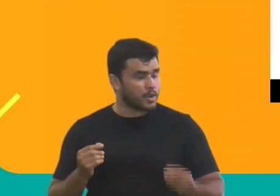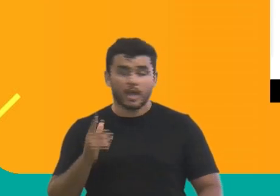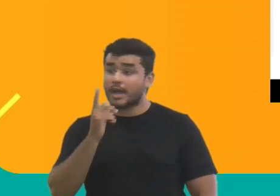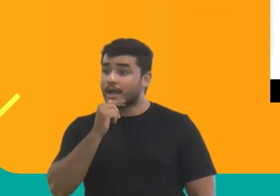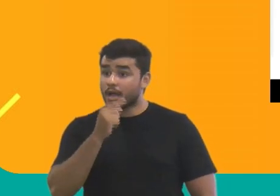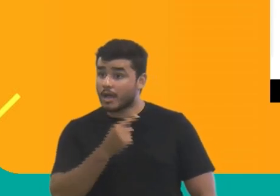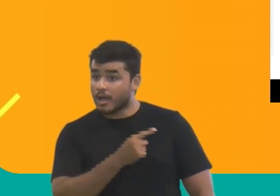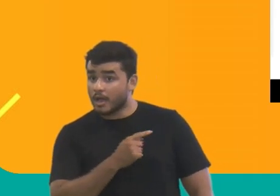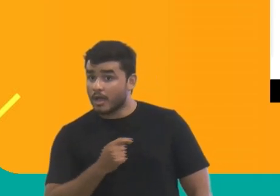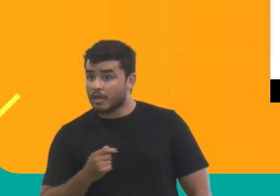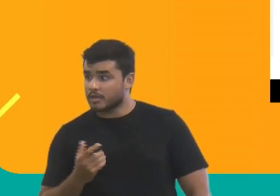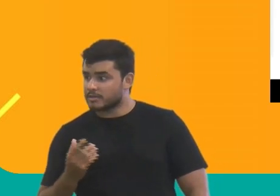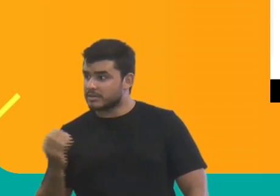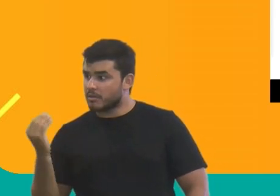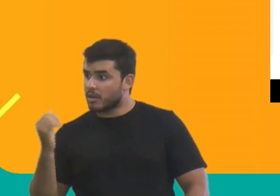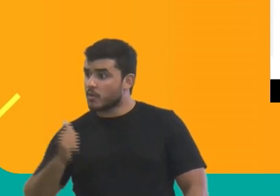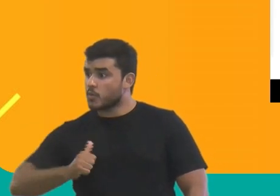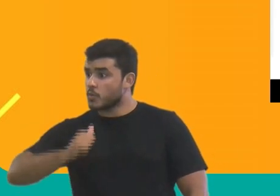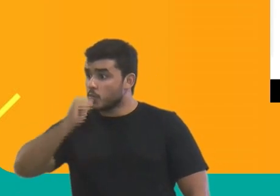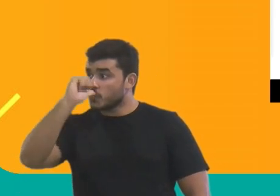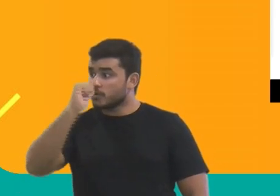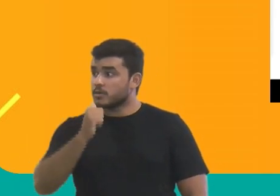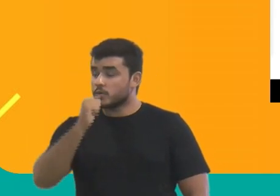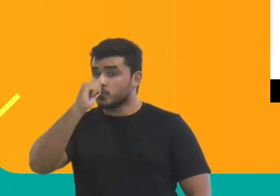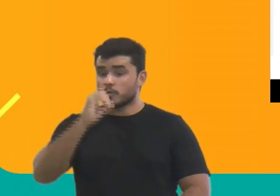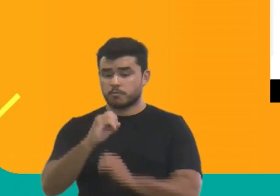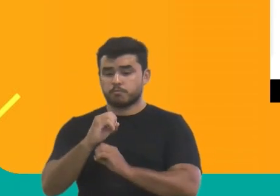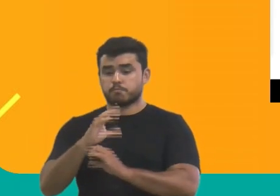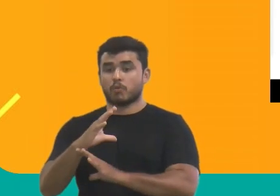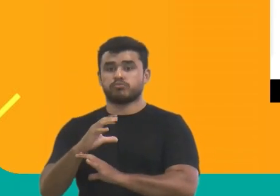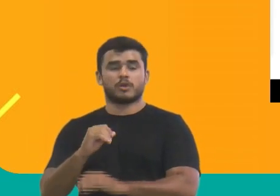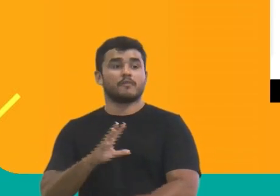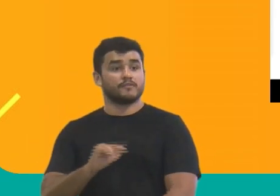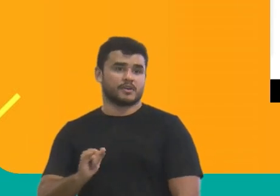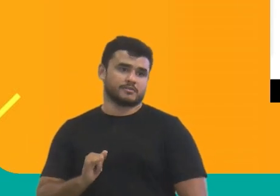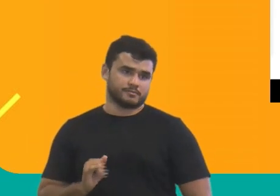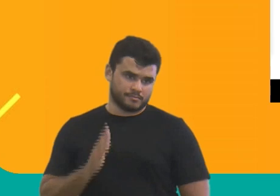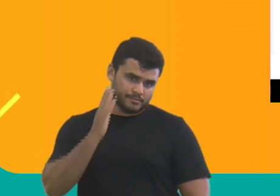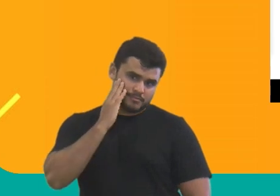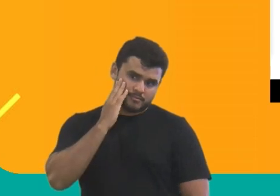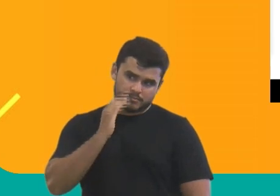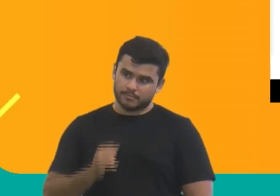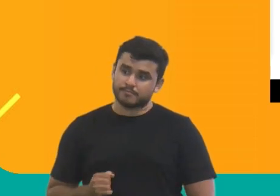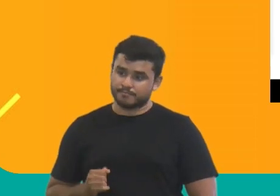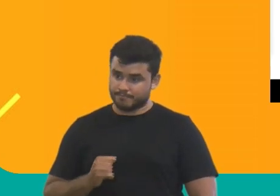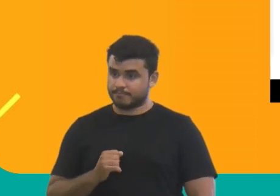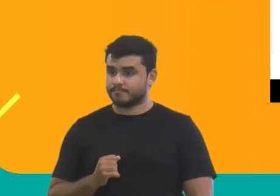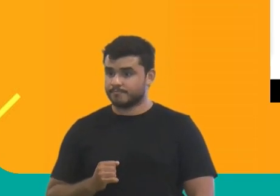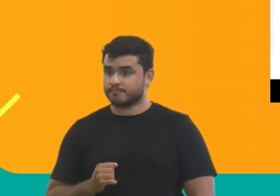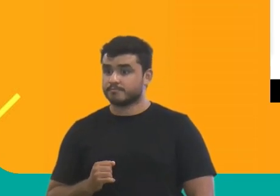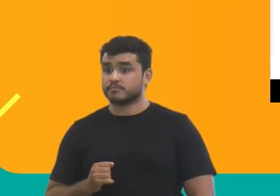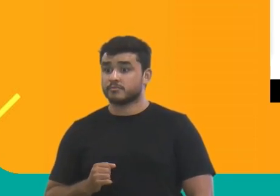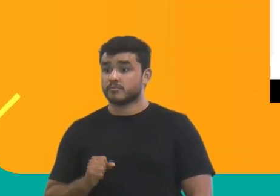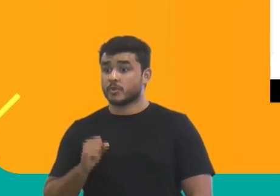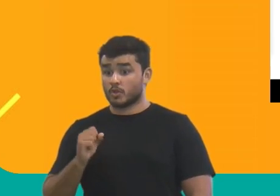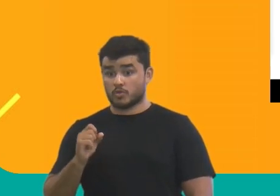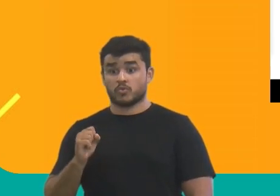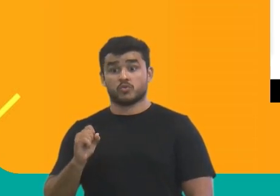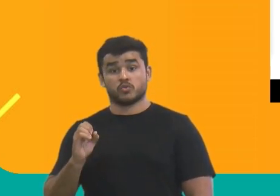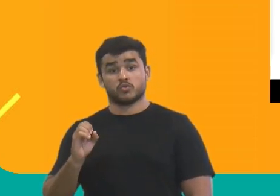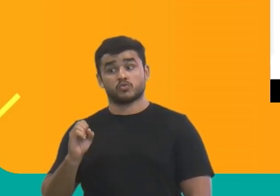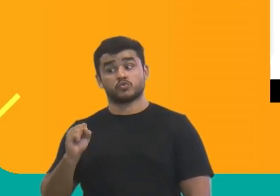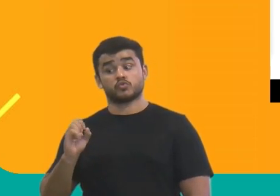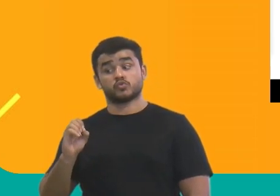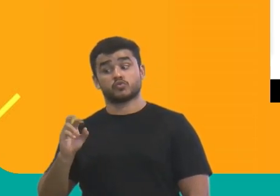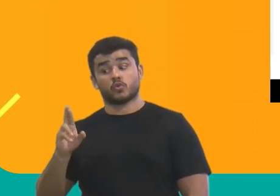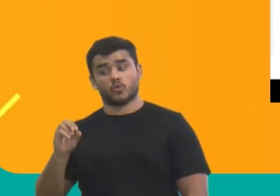não controlar isso, eu posso acabar papocando a minha célula, certo? O soro caseiro precisa ter uma